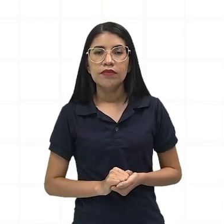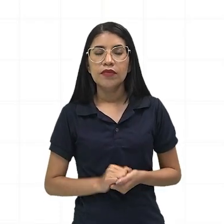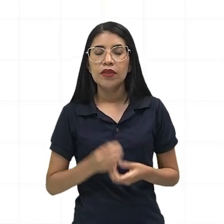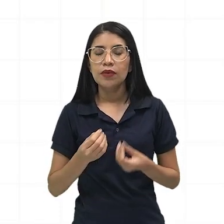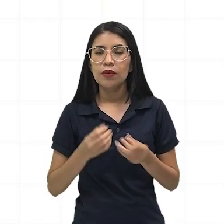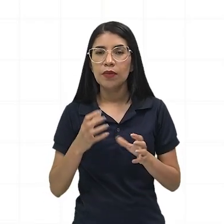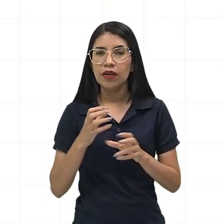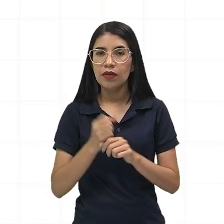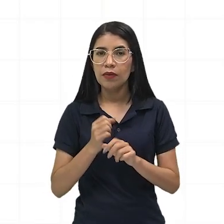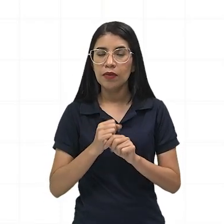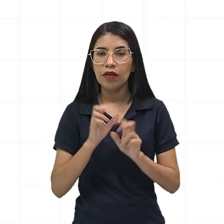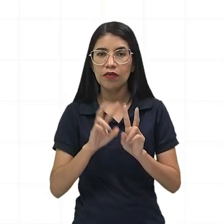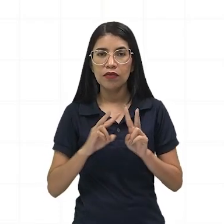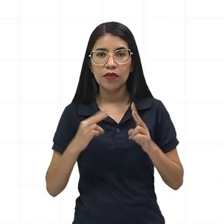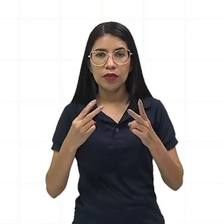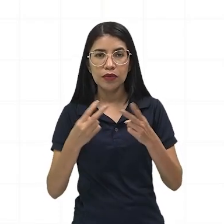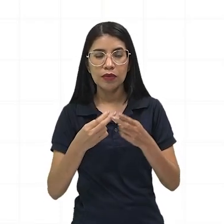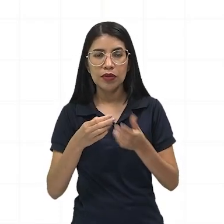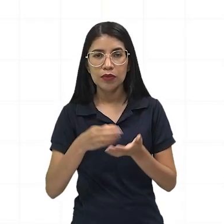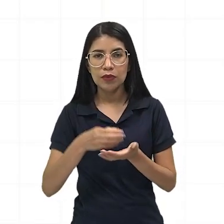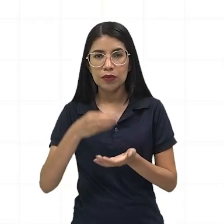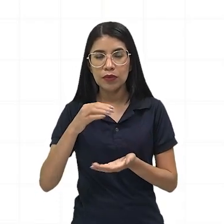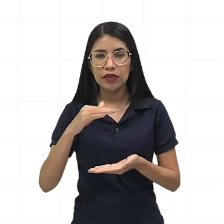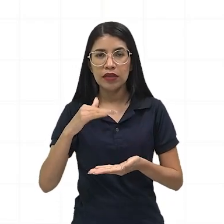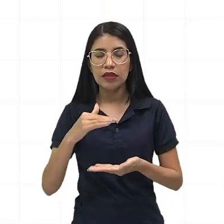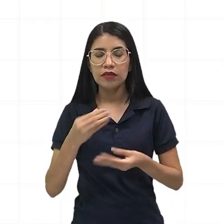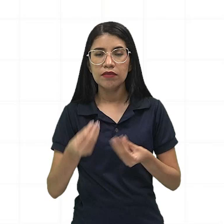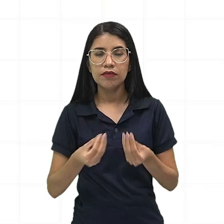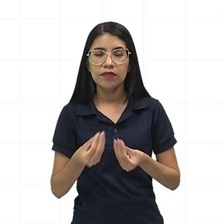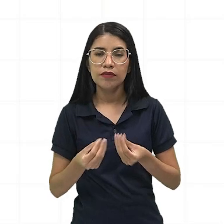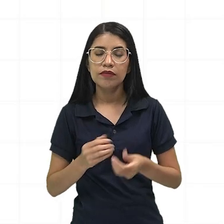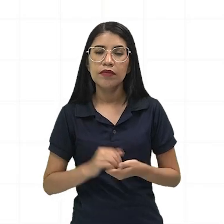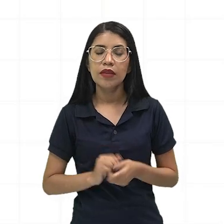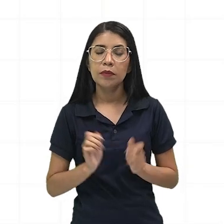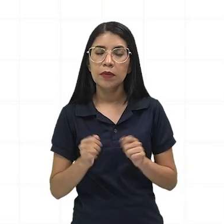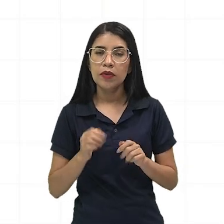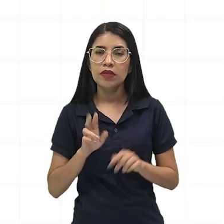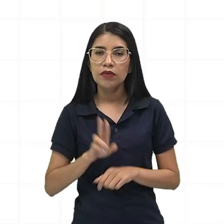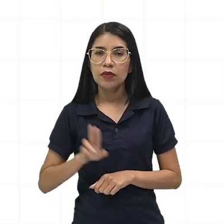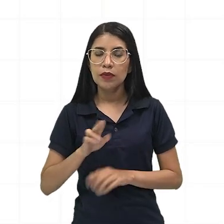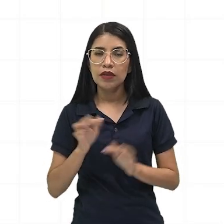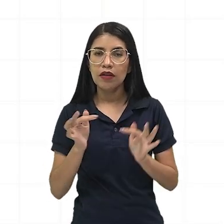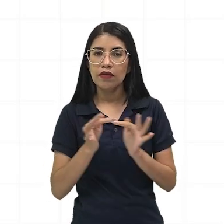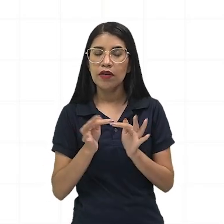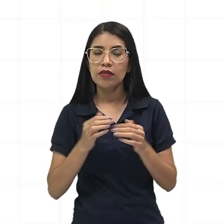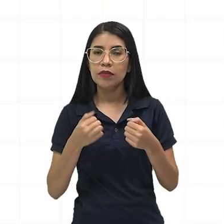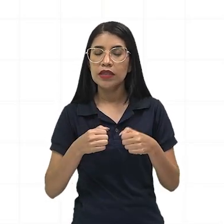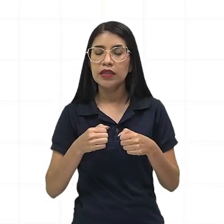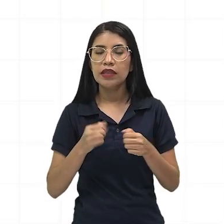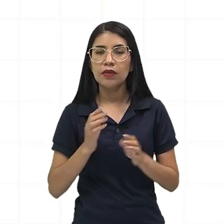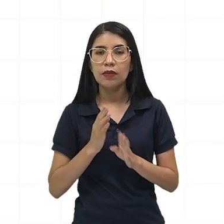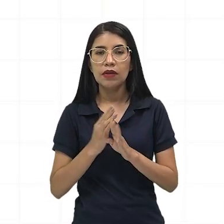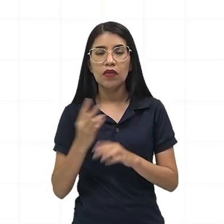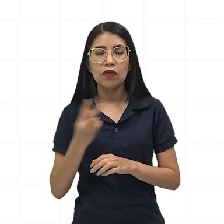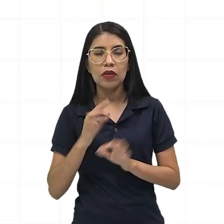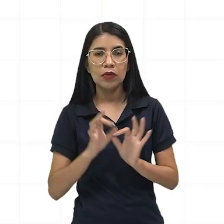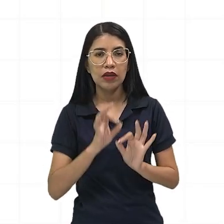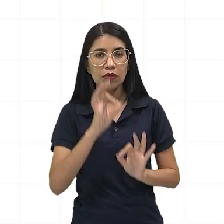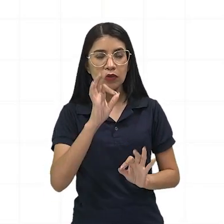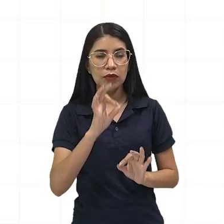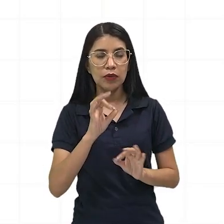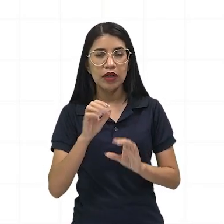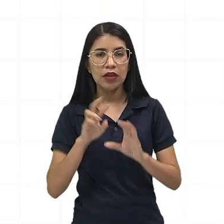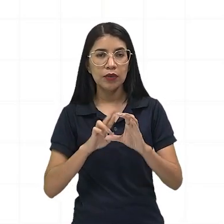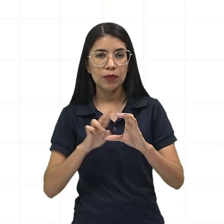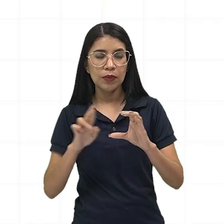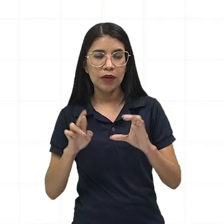Então, como calcular o volume do cilindro? Para que seja possível aplicar a fórmula, precisamos do valor da altura e do raio do cilindro.